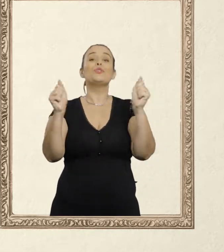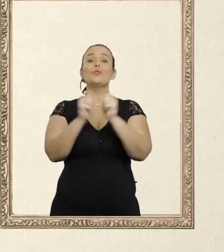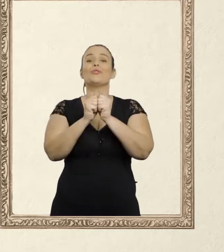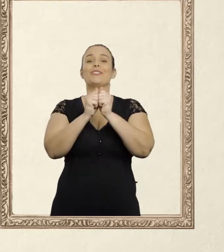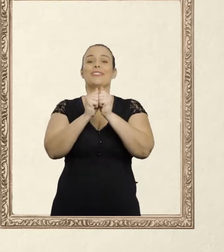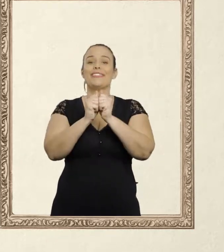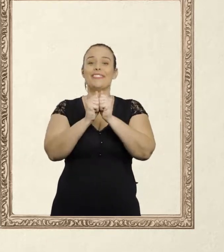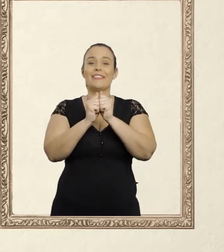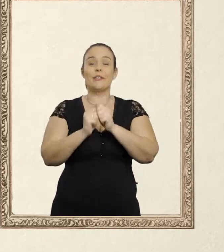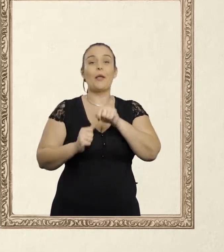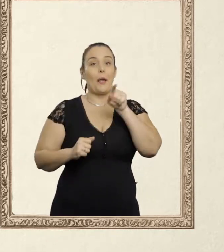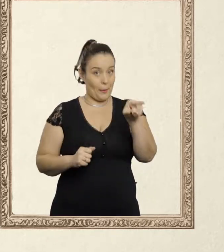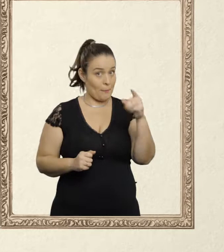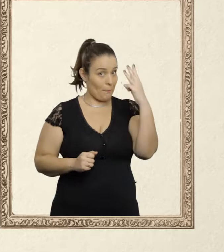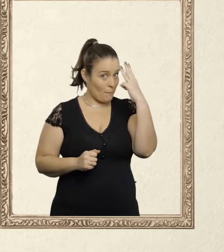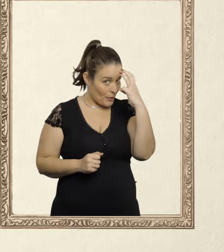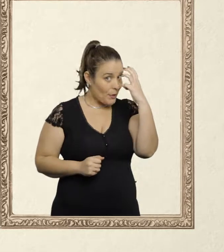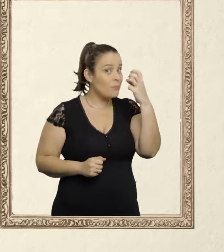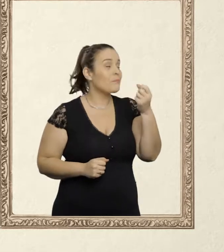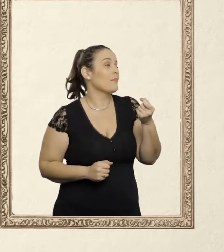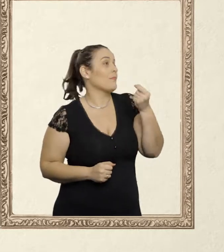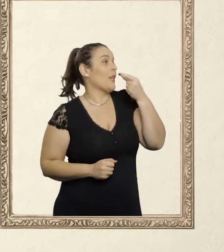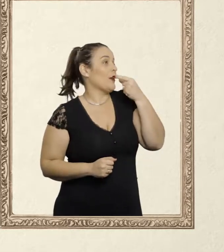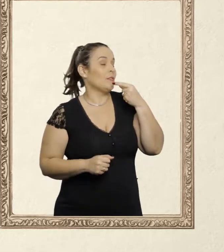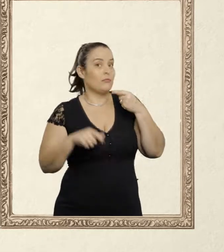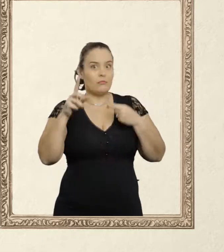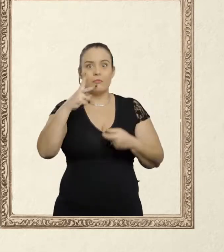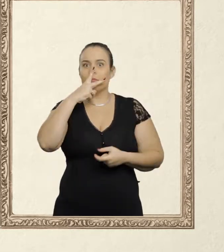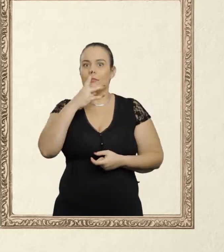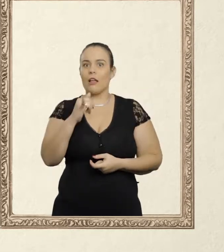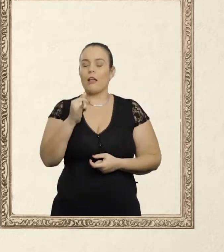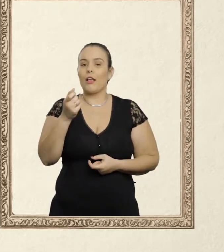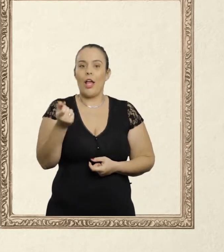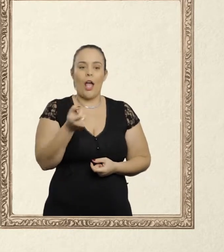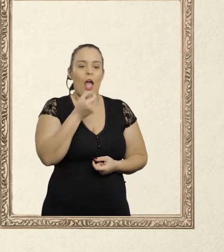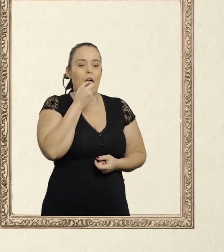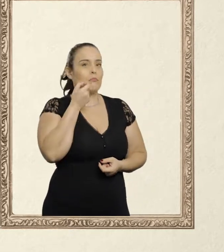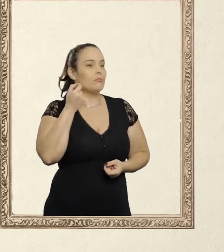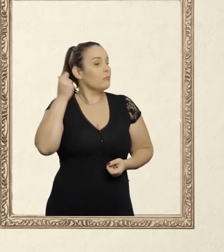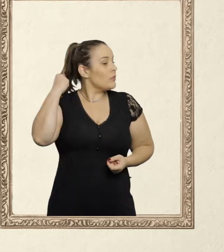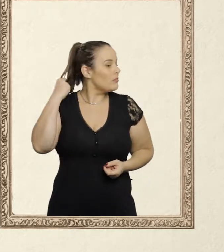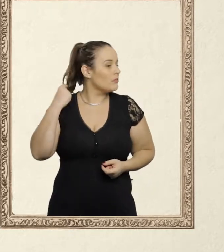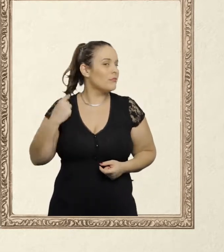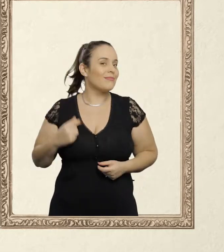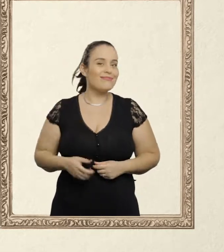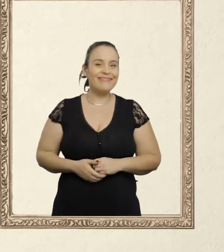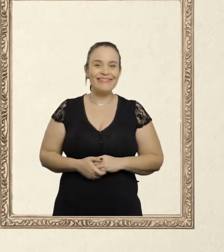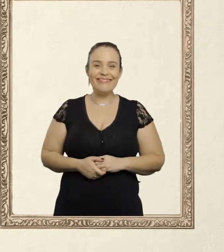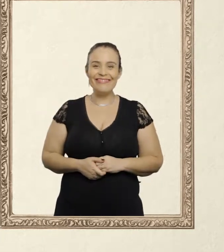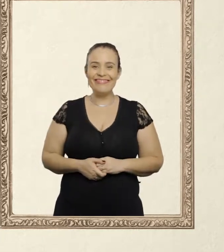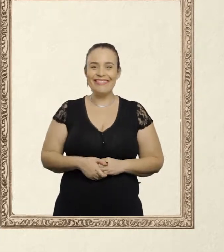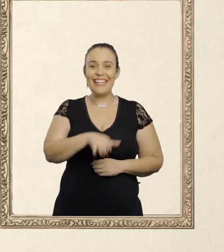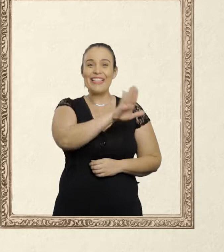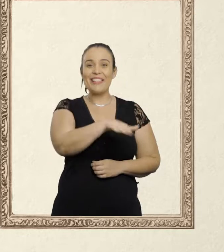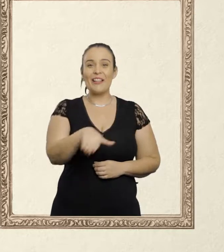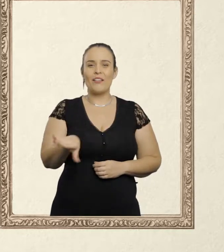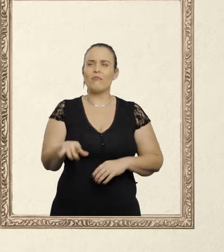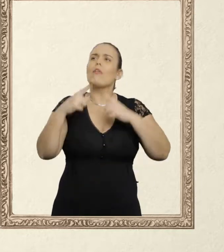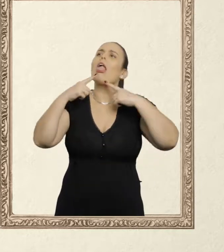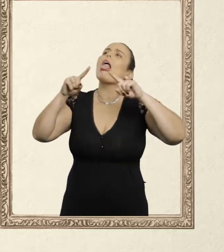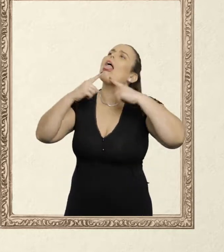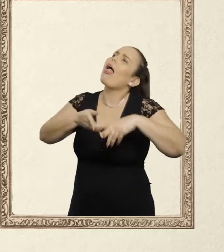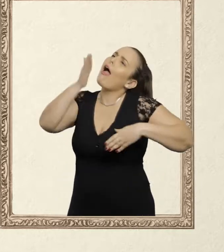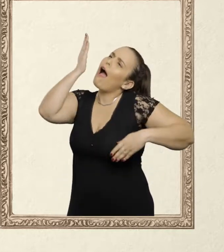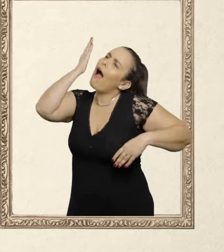tomou o remédio, mas o Sr. Darling jogou o dele para trás. As crianças reclamaram e o pai ficou sem